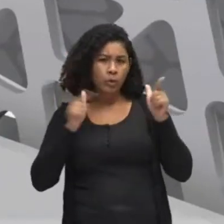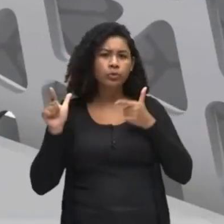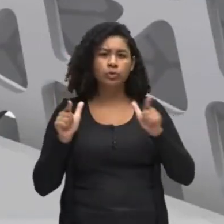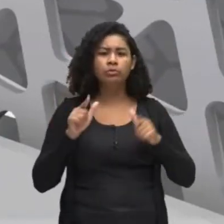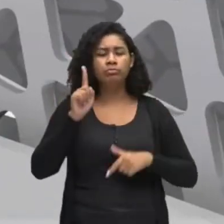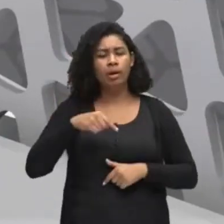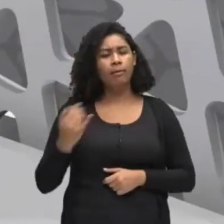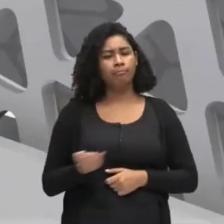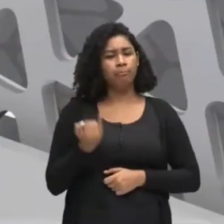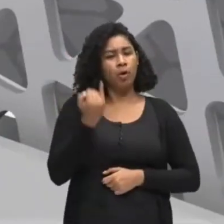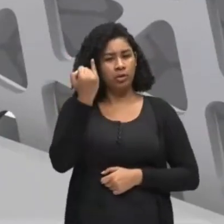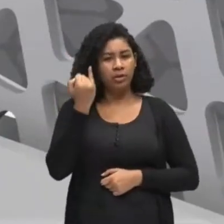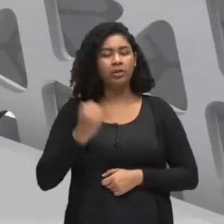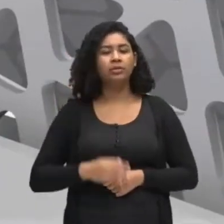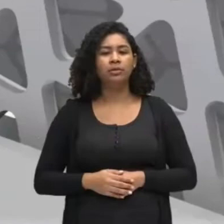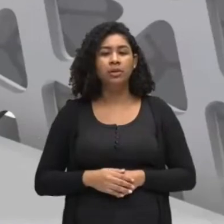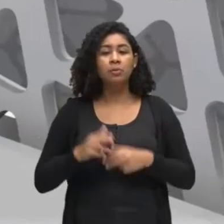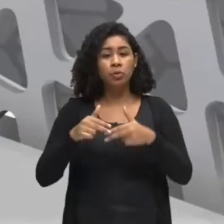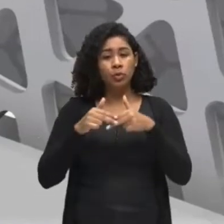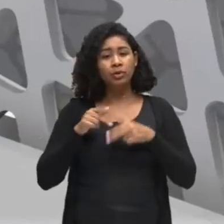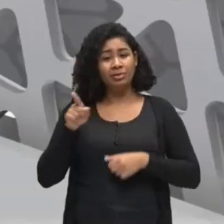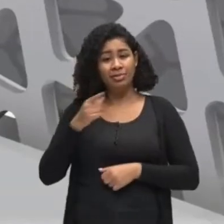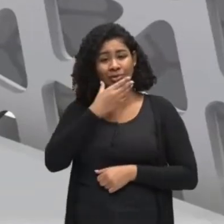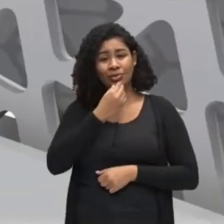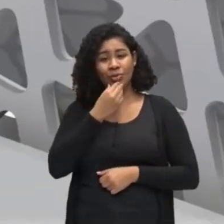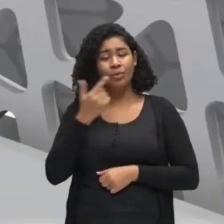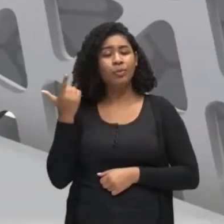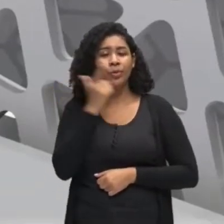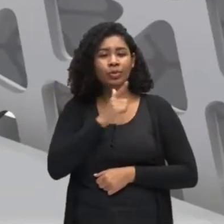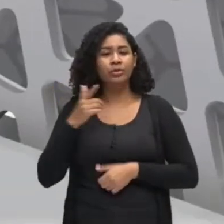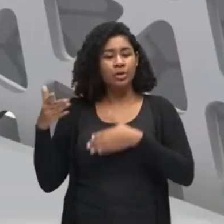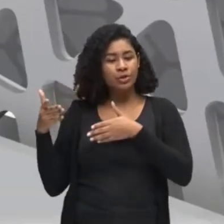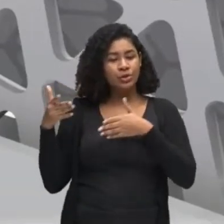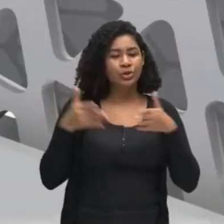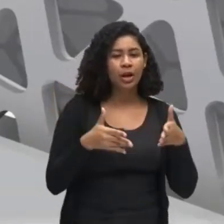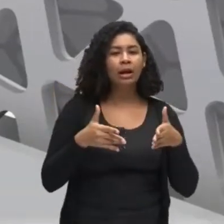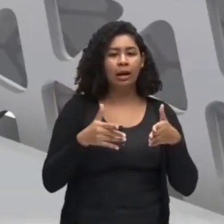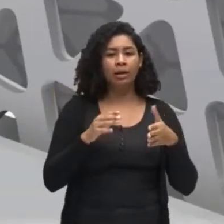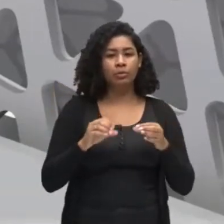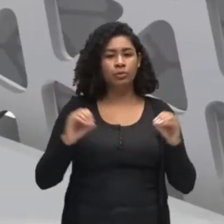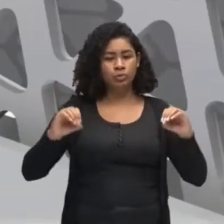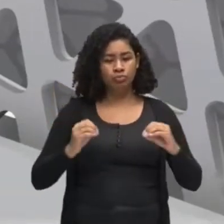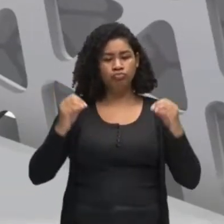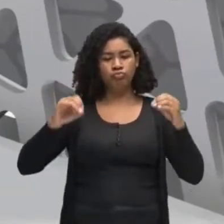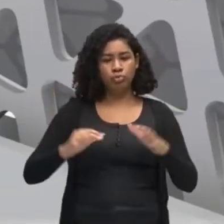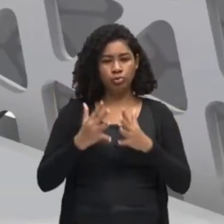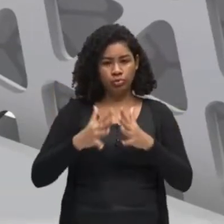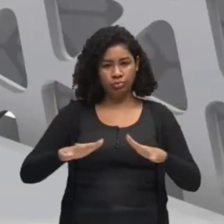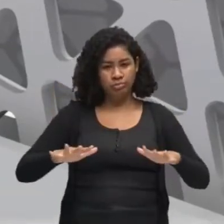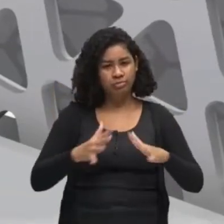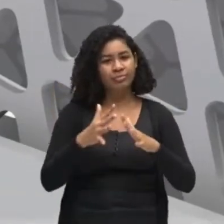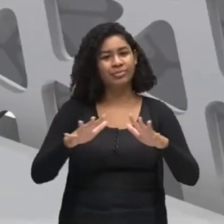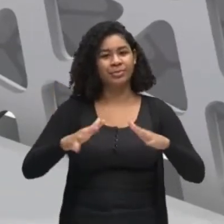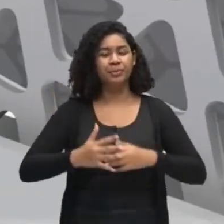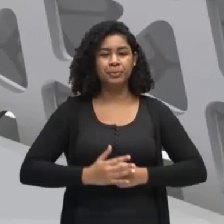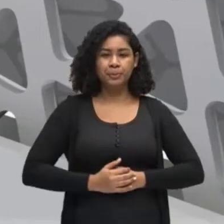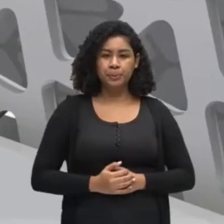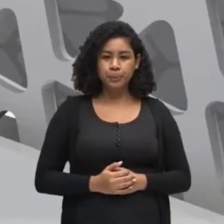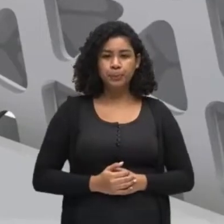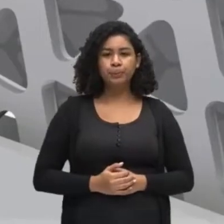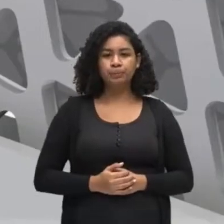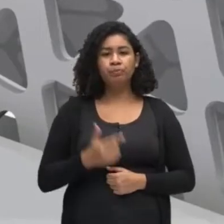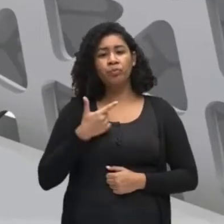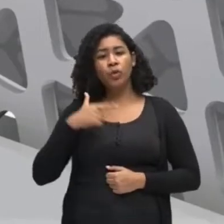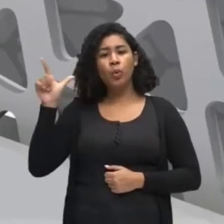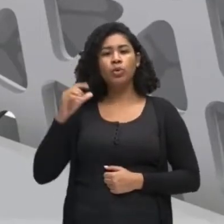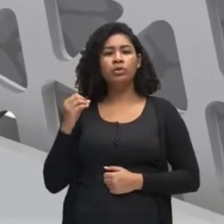bacia hidrográfica. E ele vai até lá encontrar o Oceano Atlântico, certo? Bom, outra grande viagem é ali de